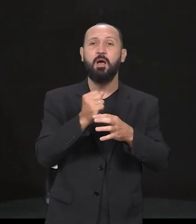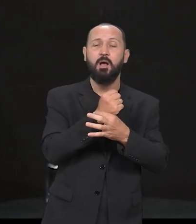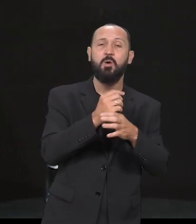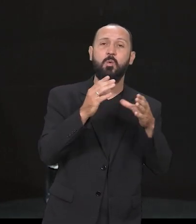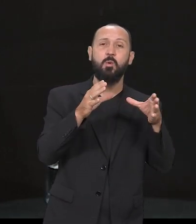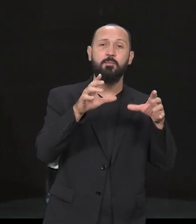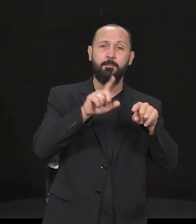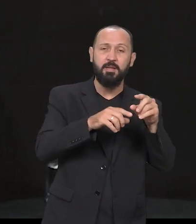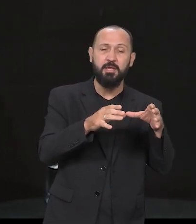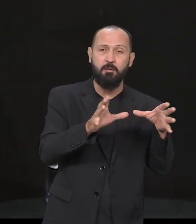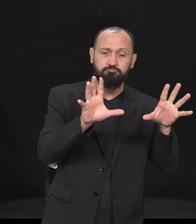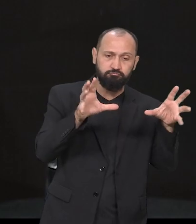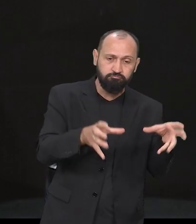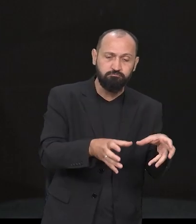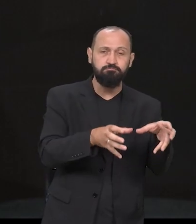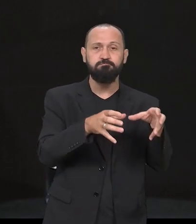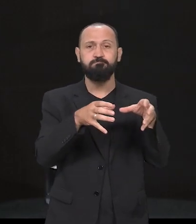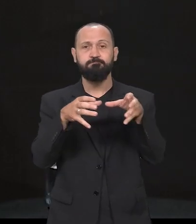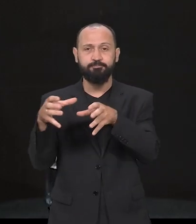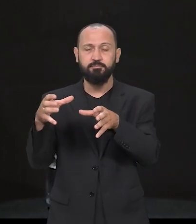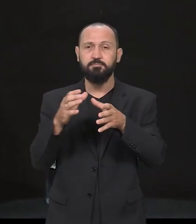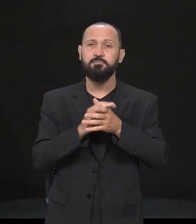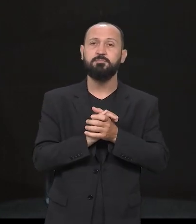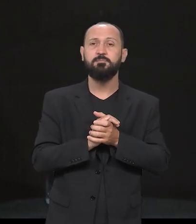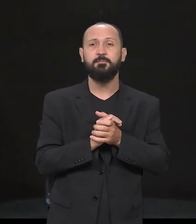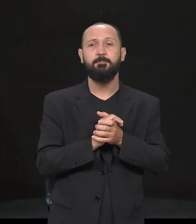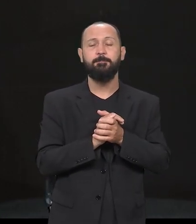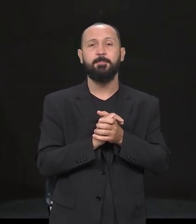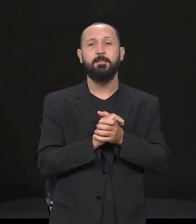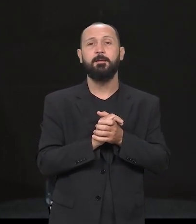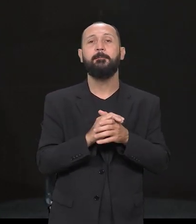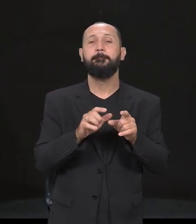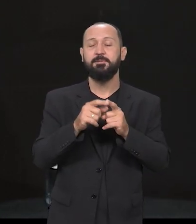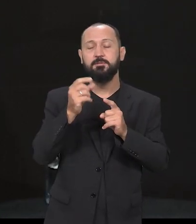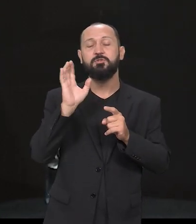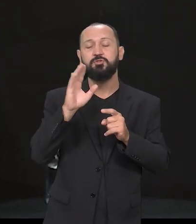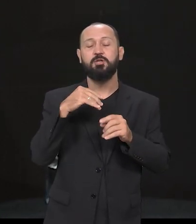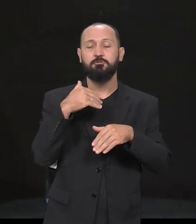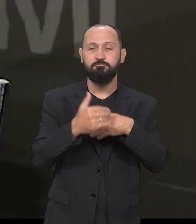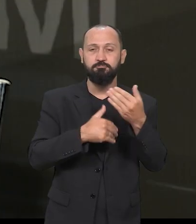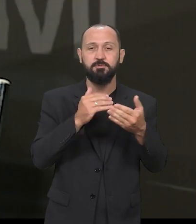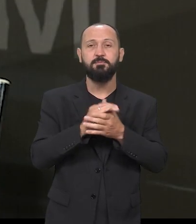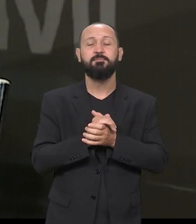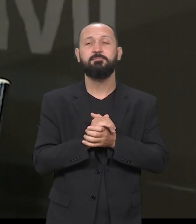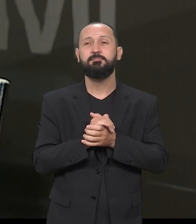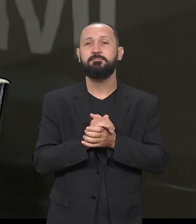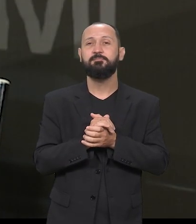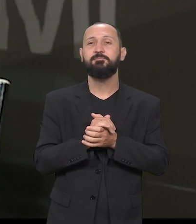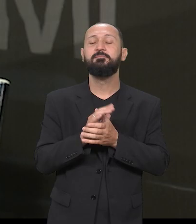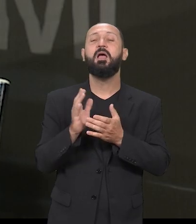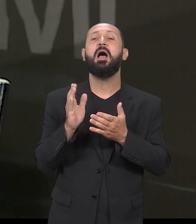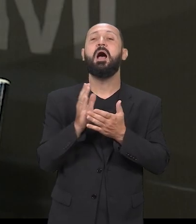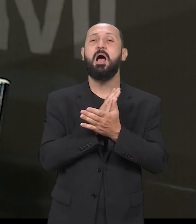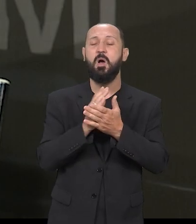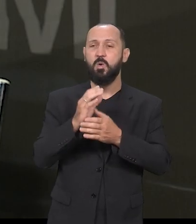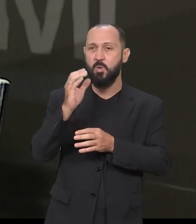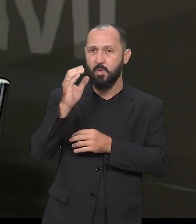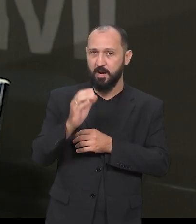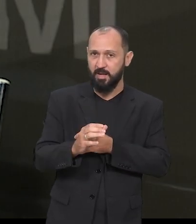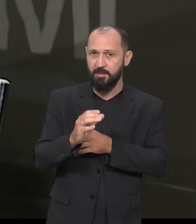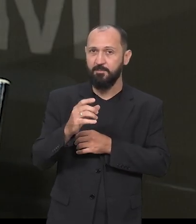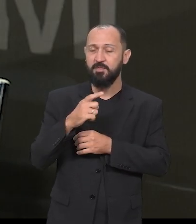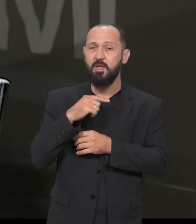custódia, transportar alguns materiais, né? Mas a gente está nesse processo já. Rafaela, alguns